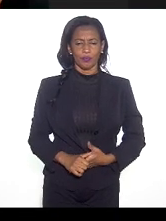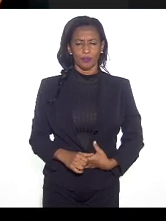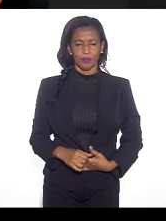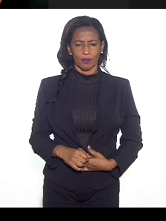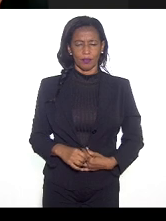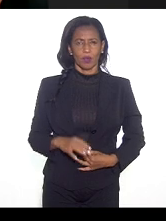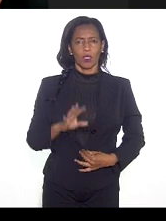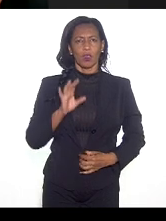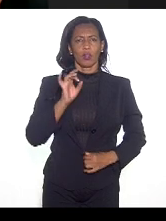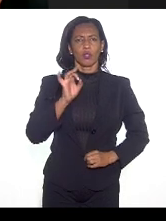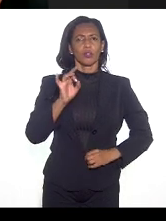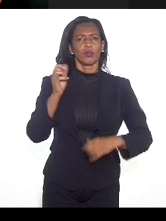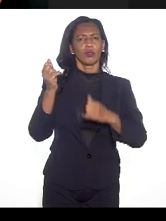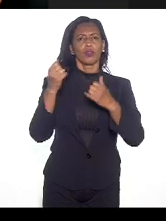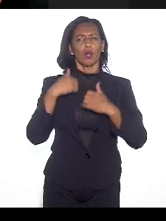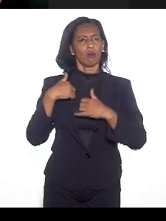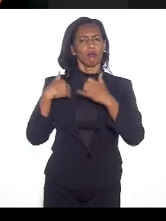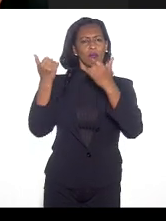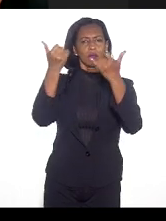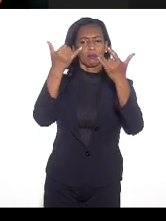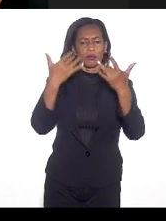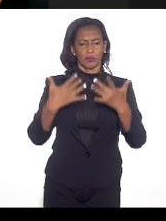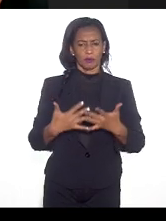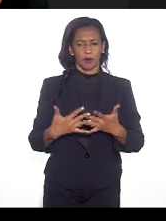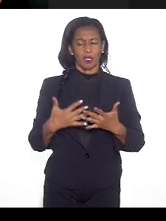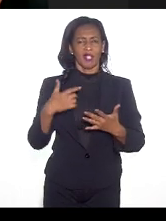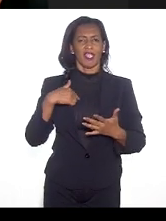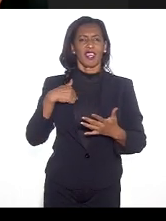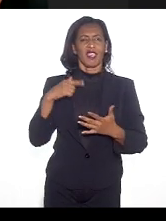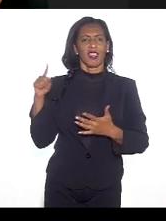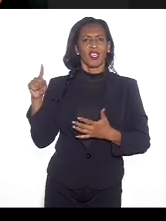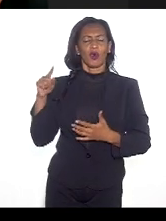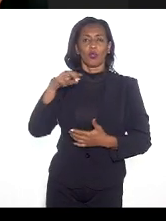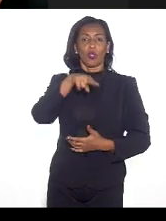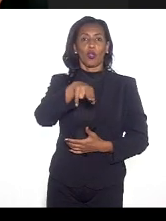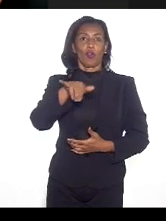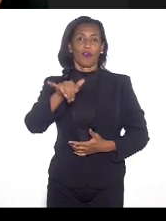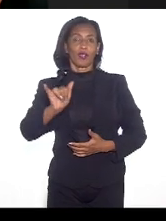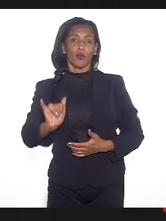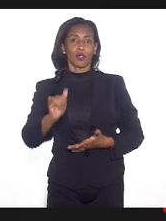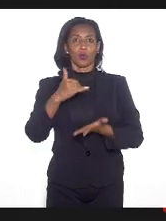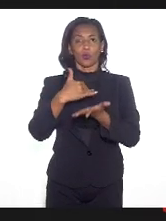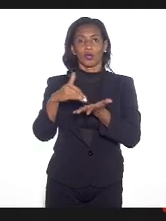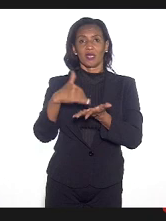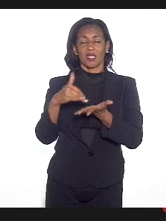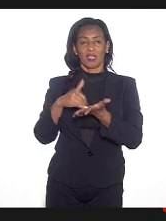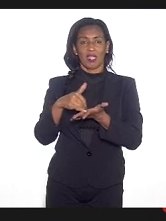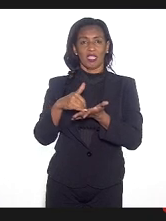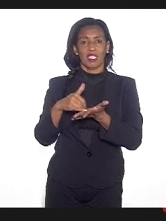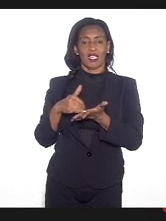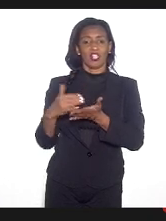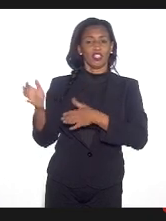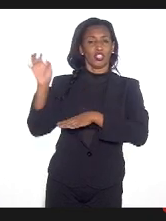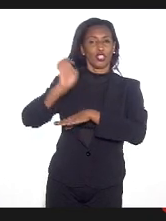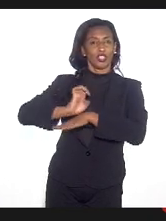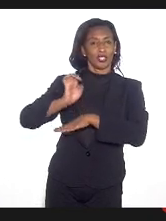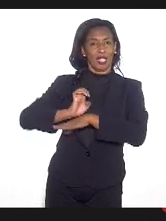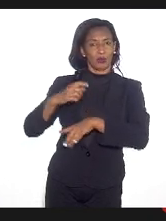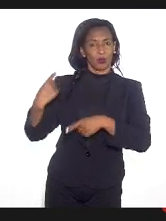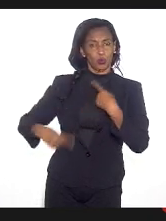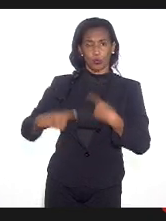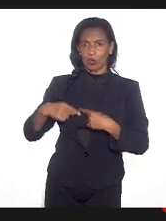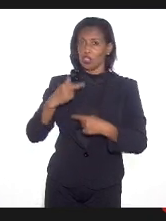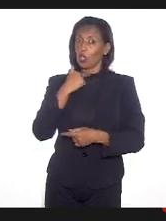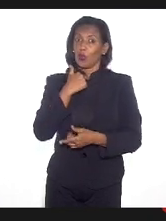eu só vou me justificar que eu estou num evento aqui em Nova Iguaçu, da Secretaria de Estado de Turismo com os artesãos, então não vou